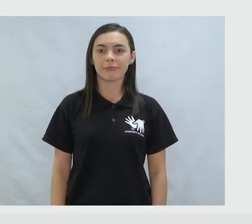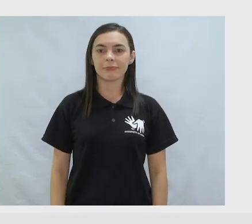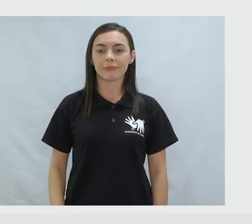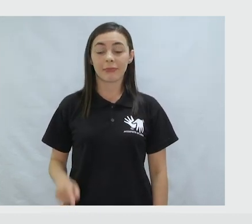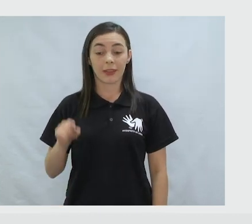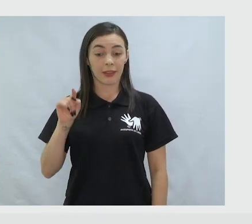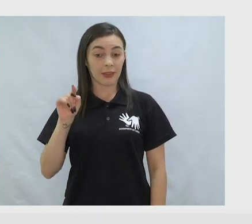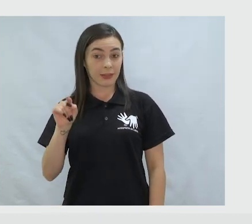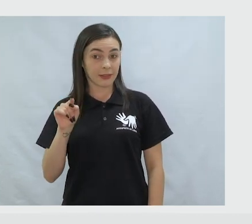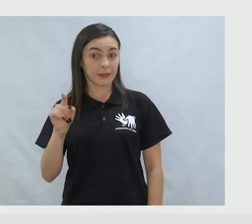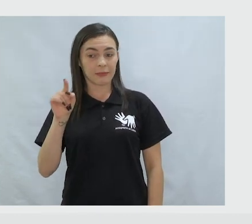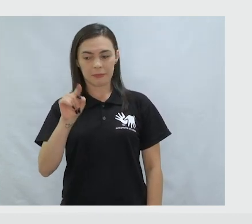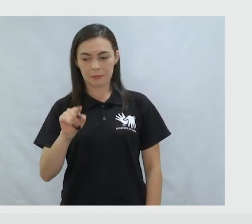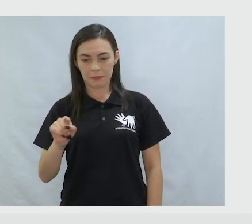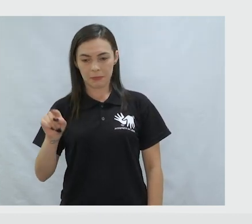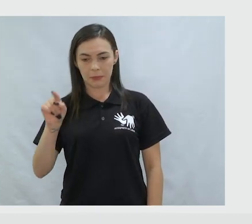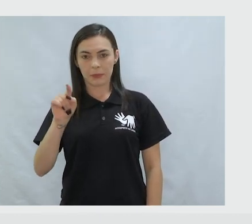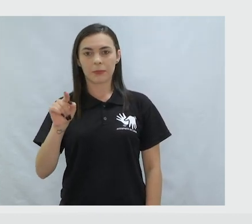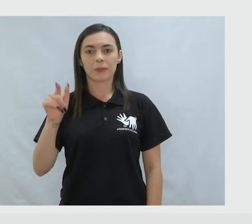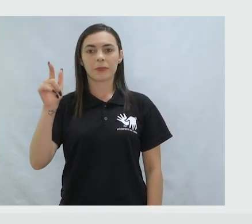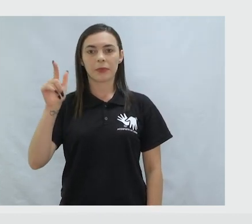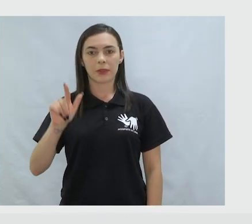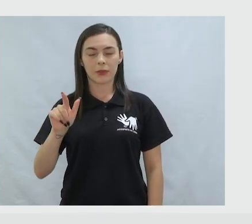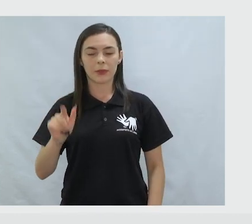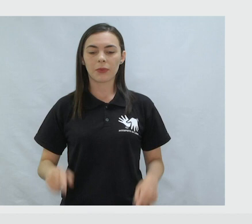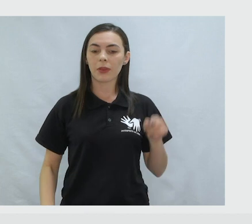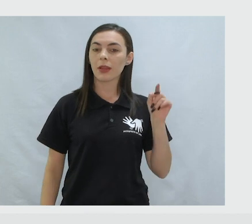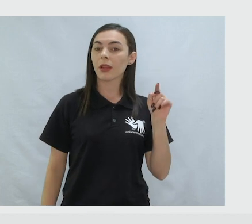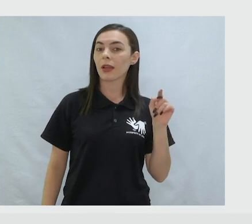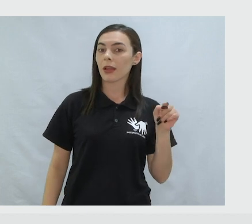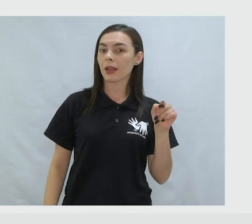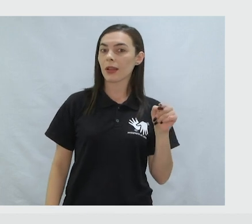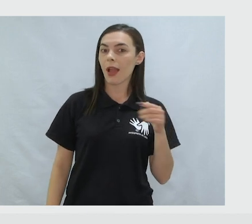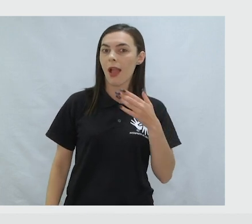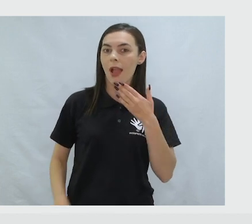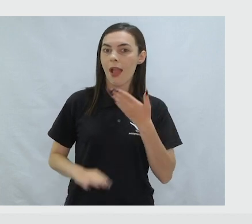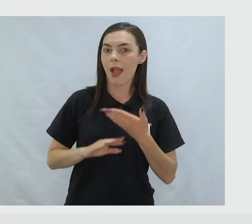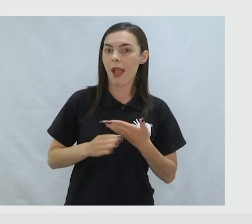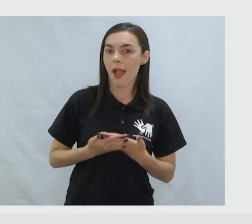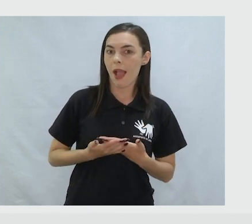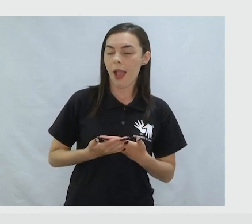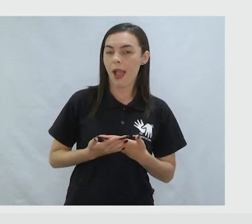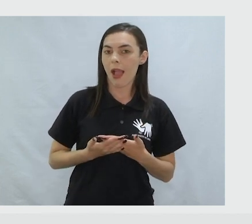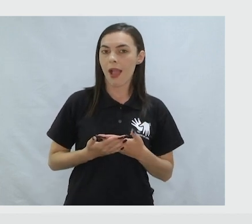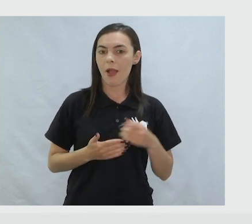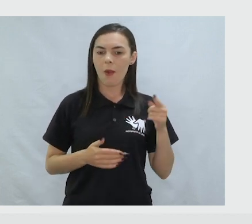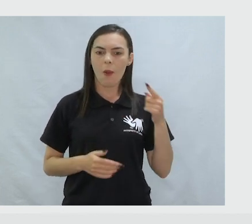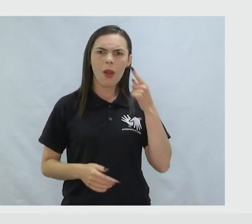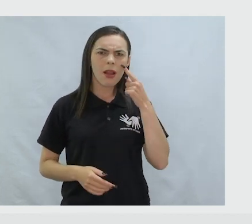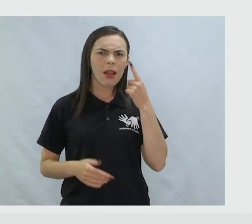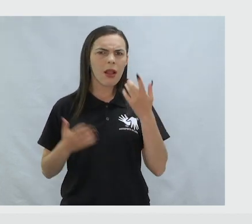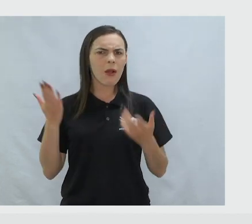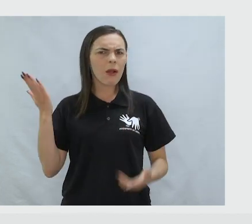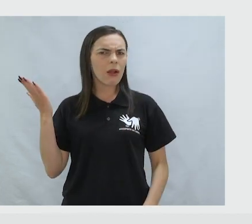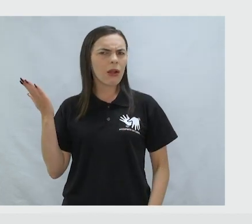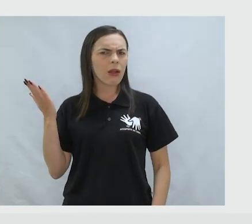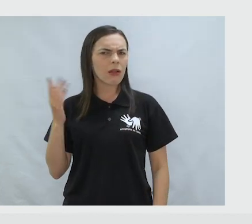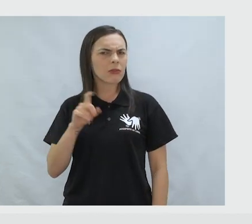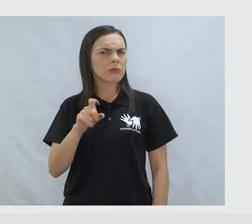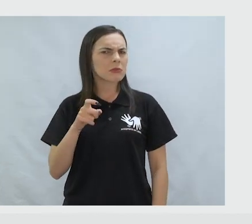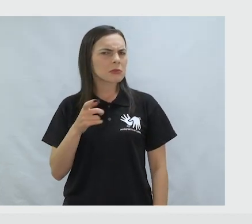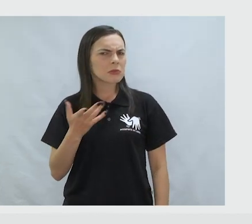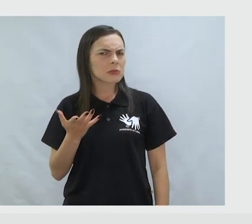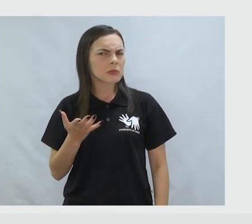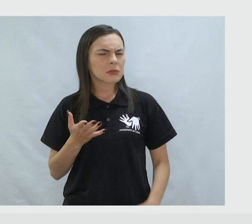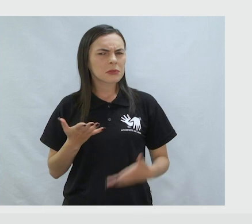lá. De novo a Isa pôs a bolinha lá. Ó o Max. O Max colocou lá em cima